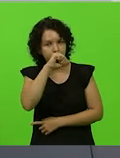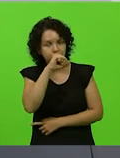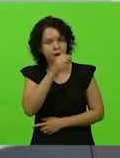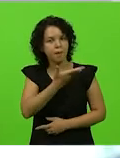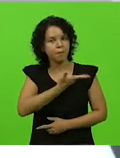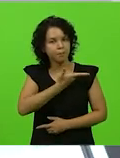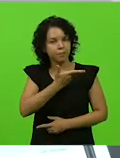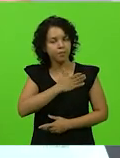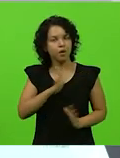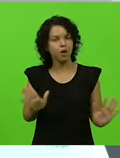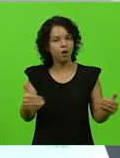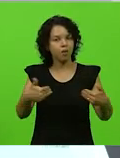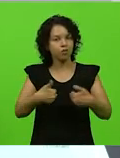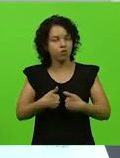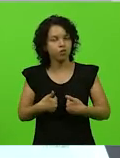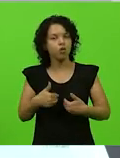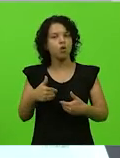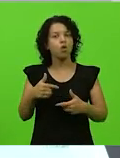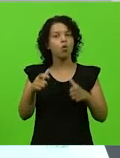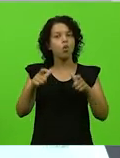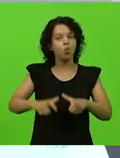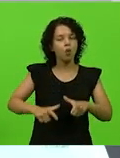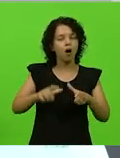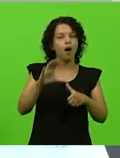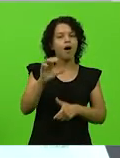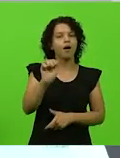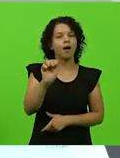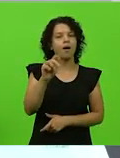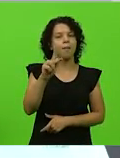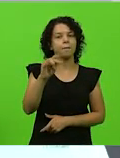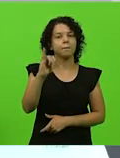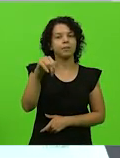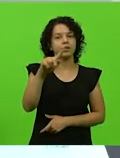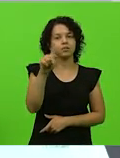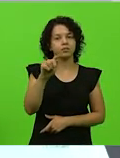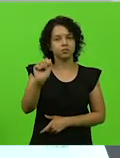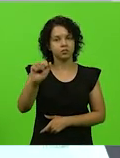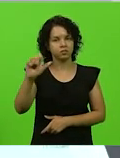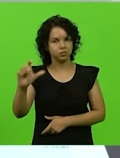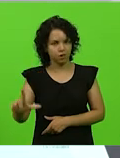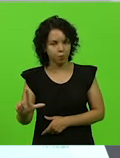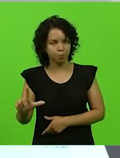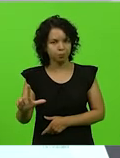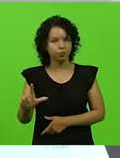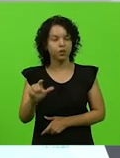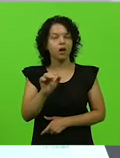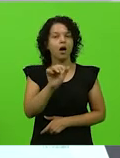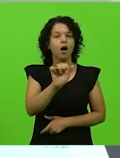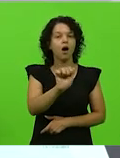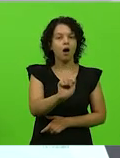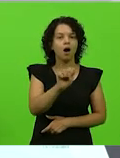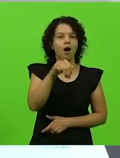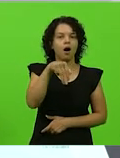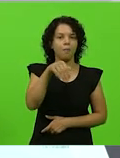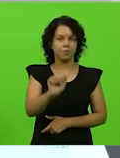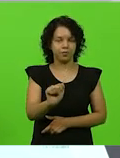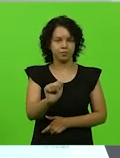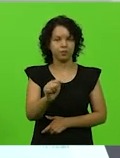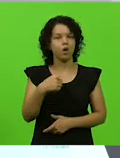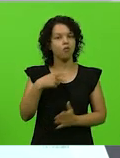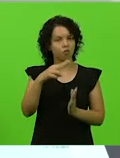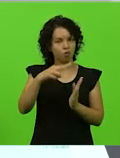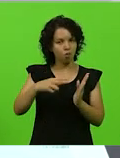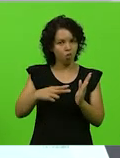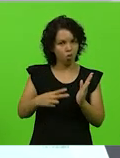Capinzal ama um rolê o voto apenas da análise dos autos